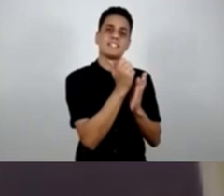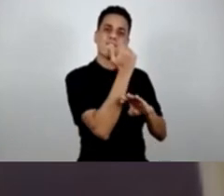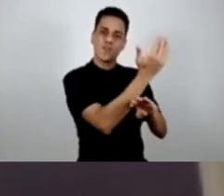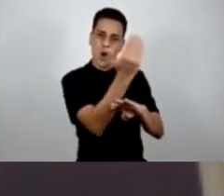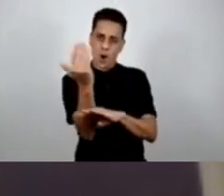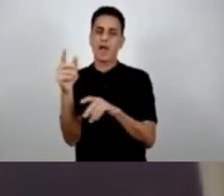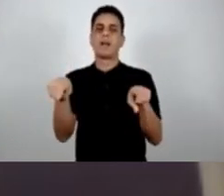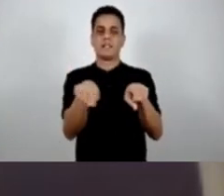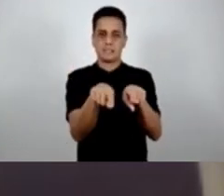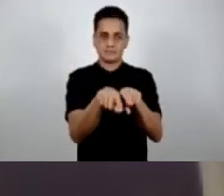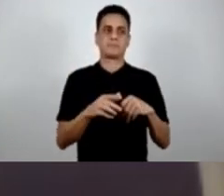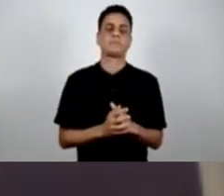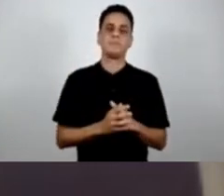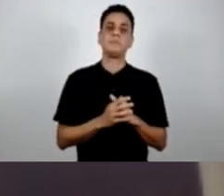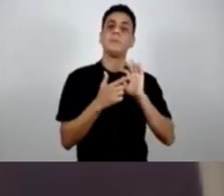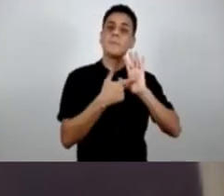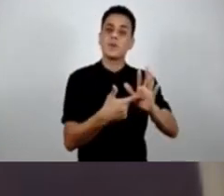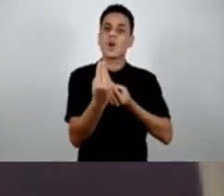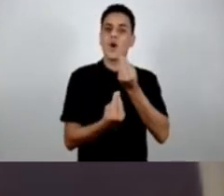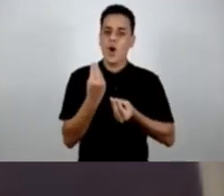eu li também uma cobertura dos protestos.